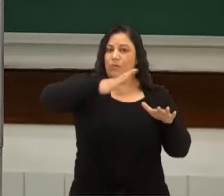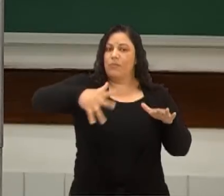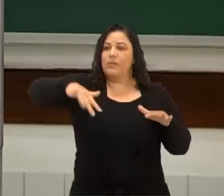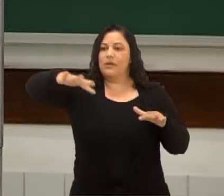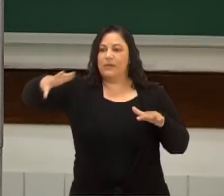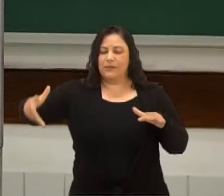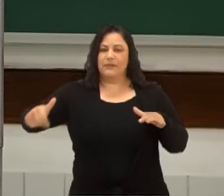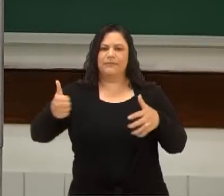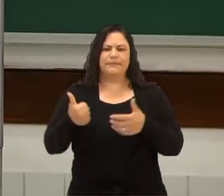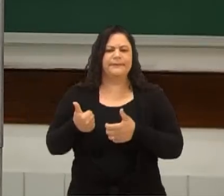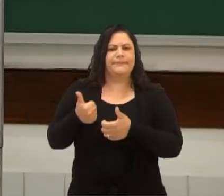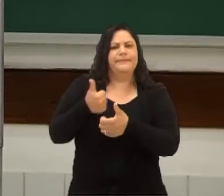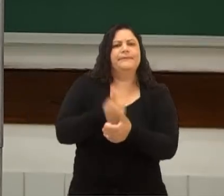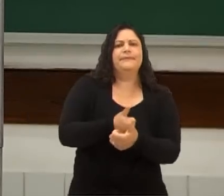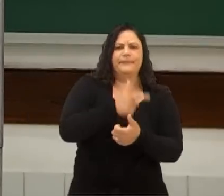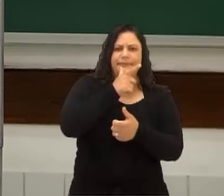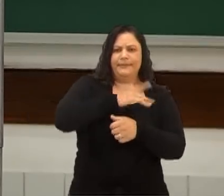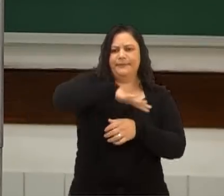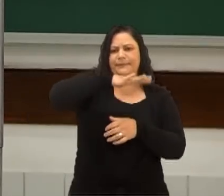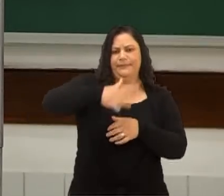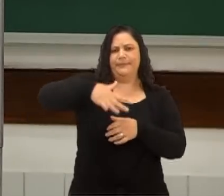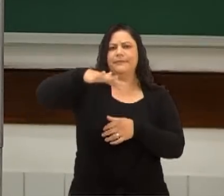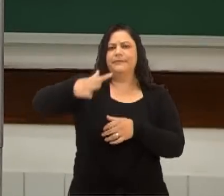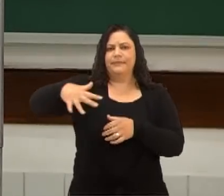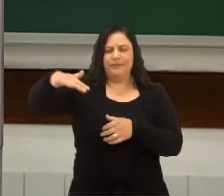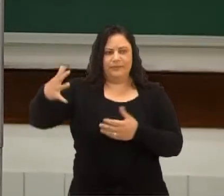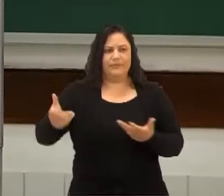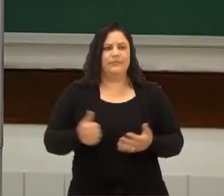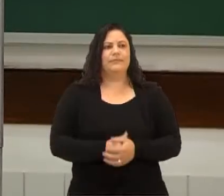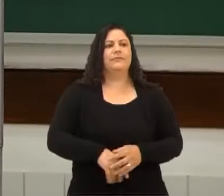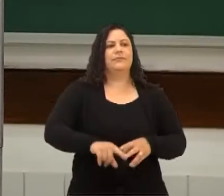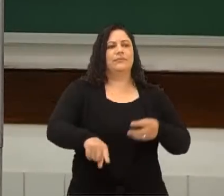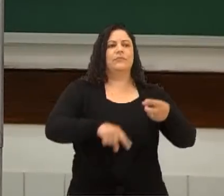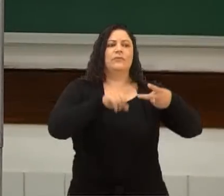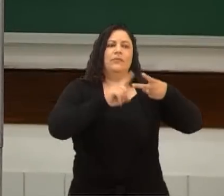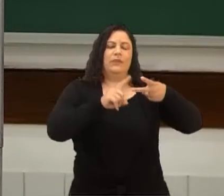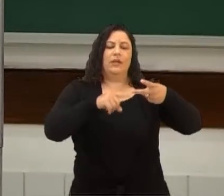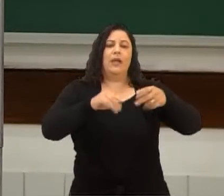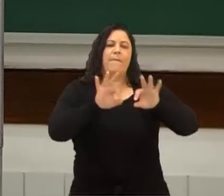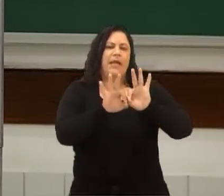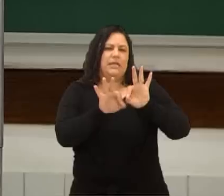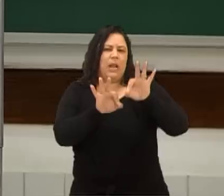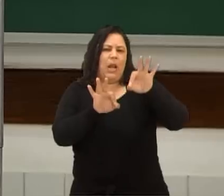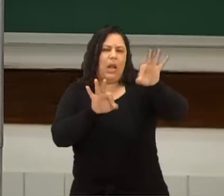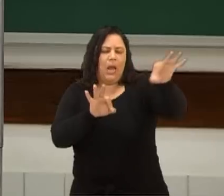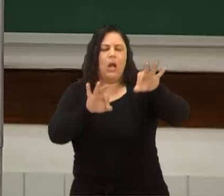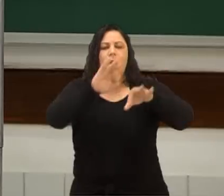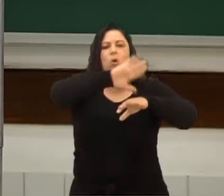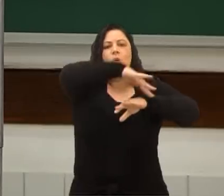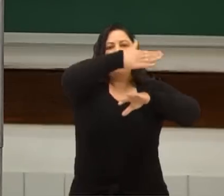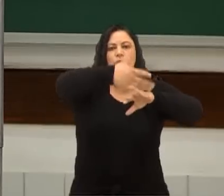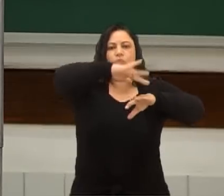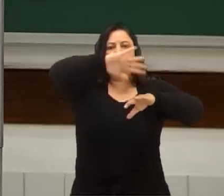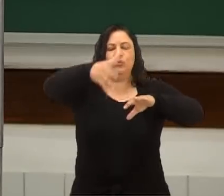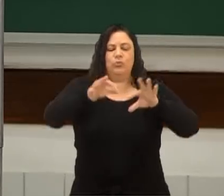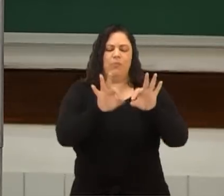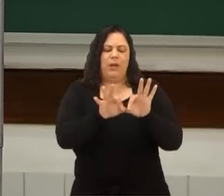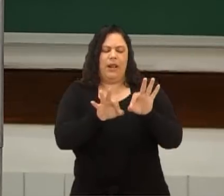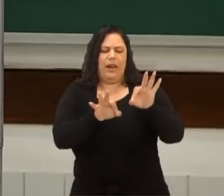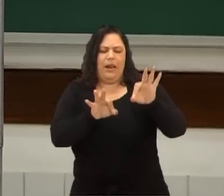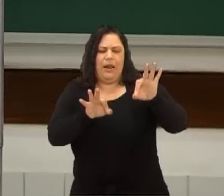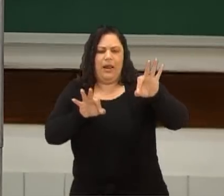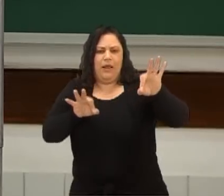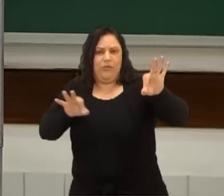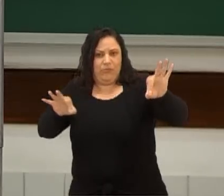quanto mais próximo ao mar, maior a maritimidade. E a continentalidade é o contrário. Quanto mais longe do mar, mais adentro, para dentro